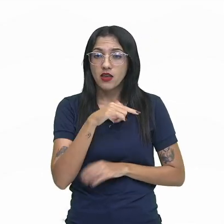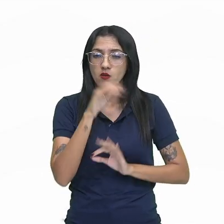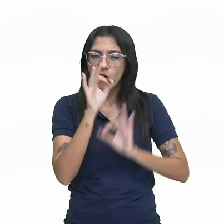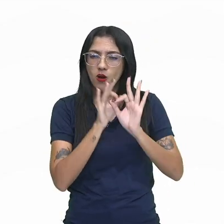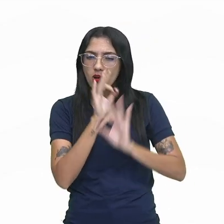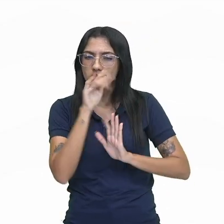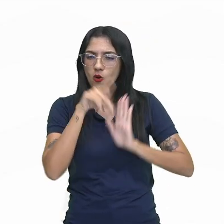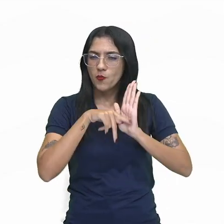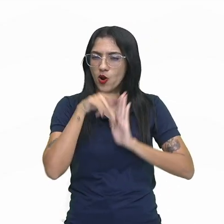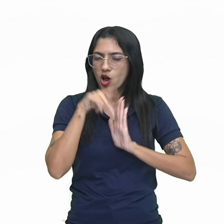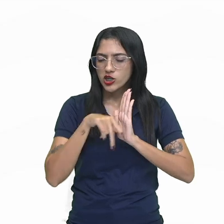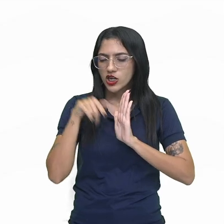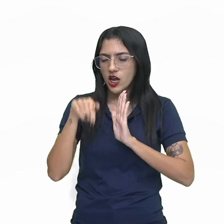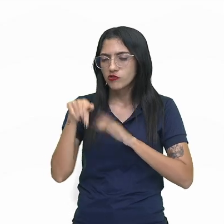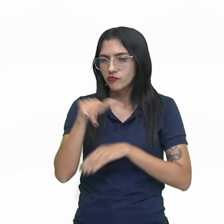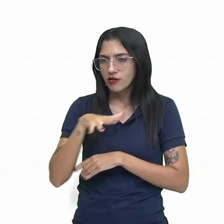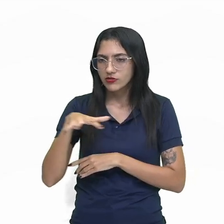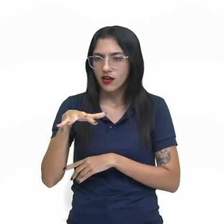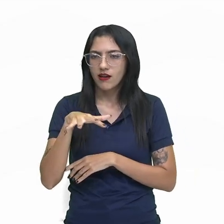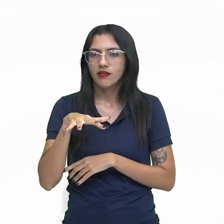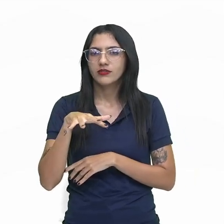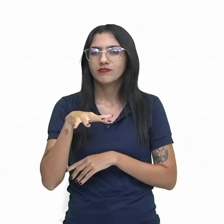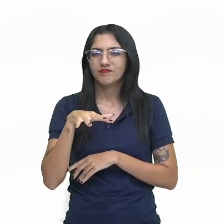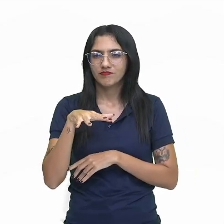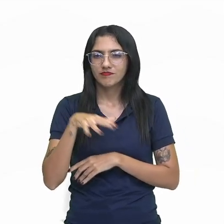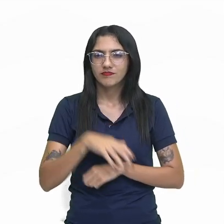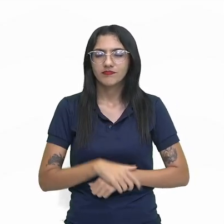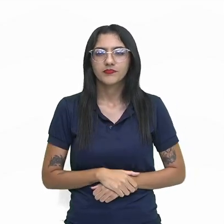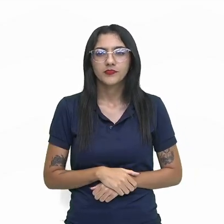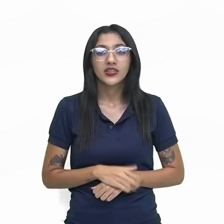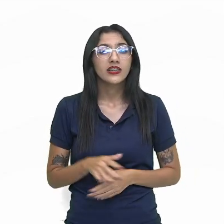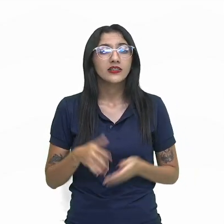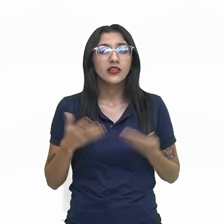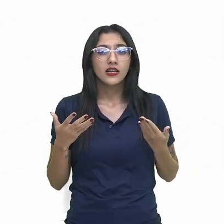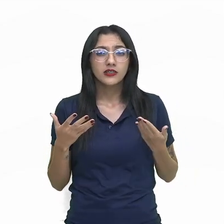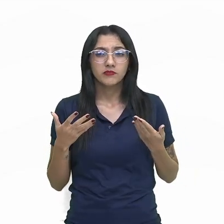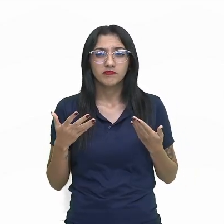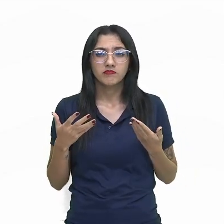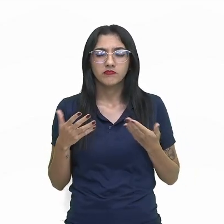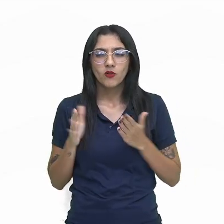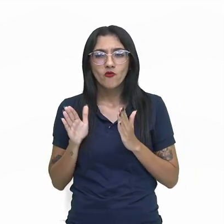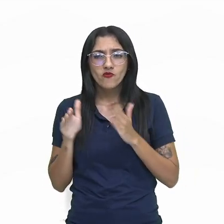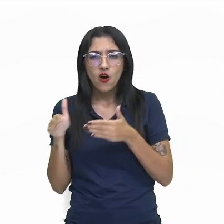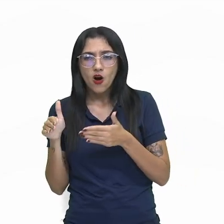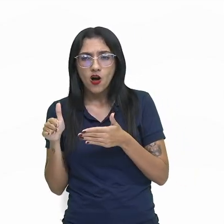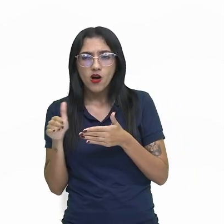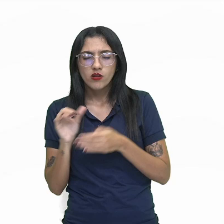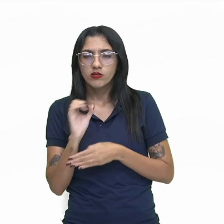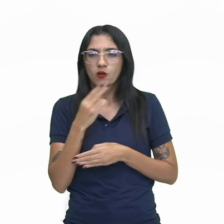dessa praça. E aí? Restritiva ou explicativa?